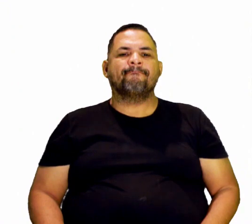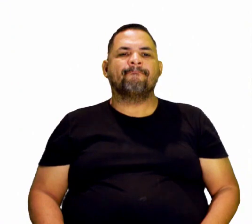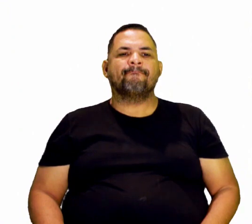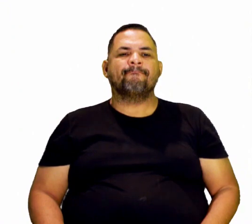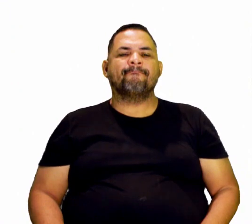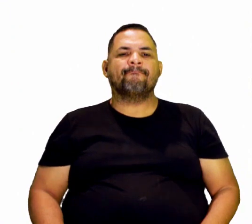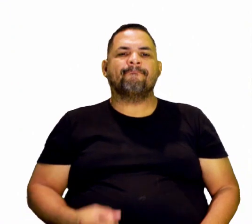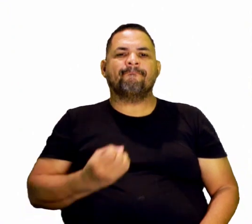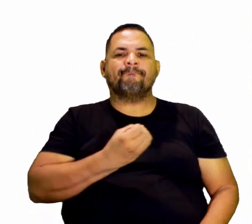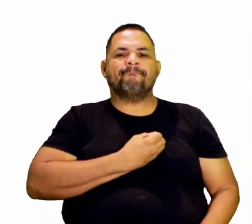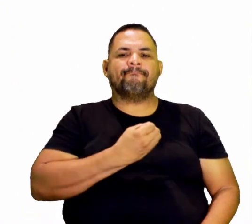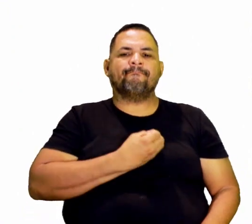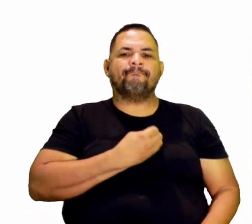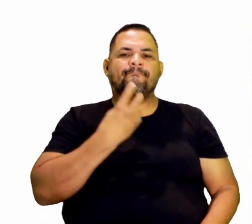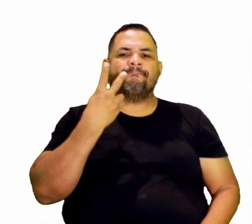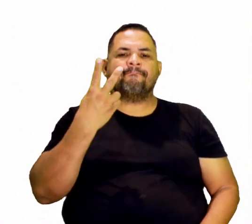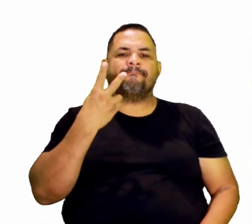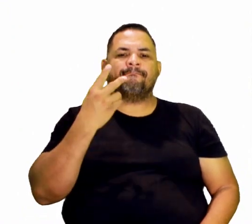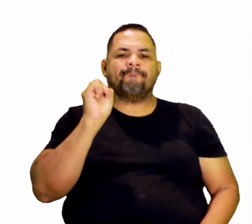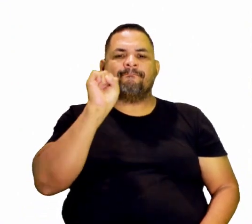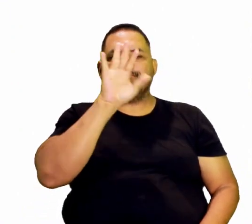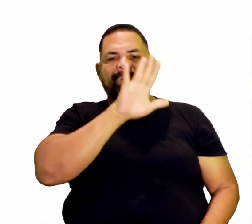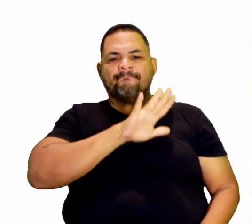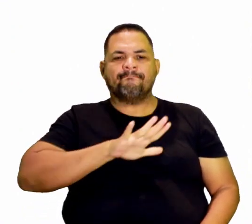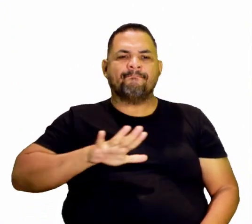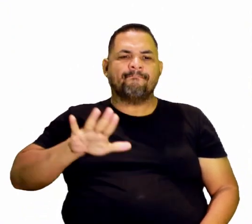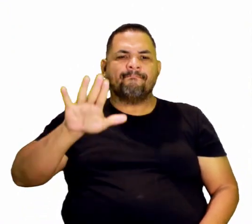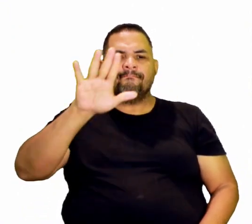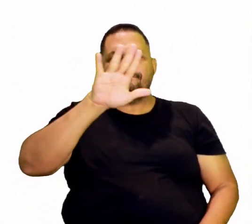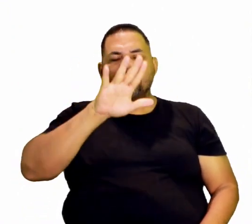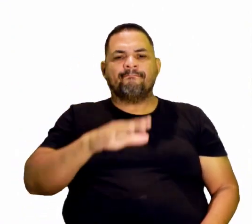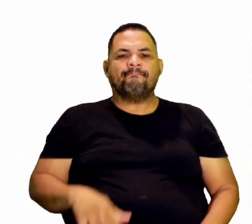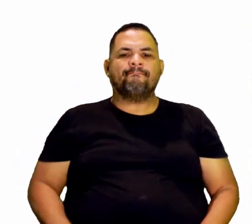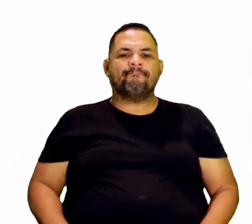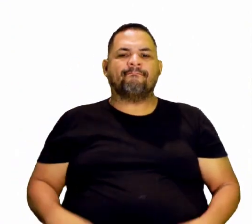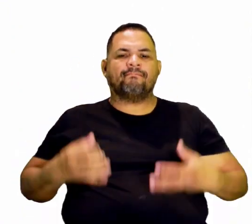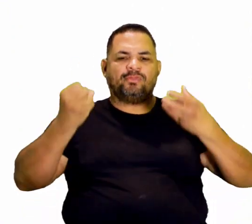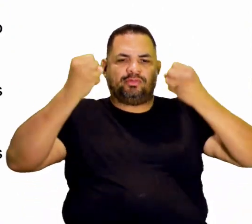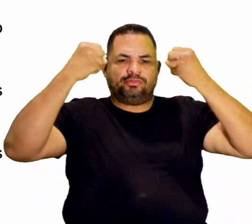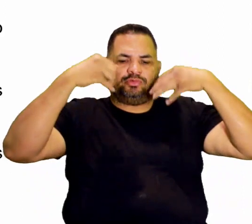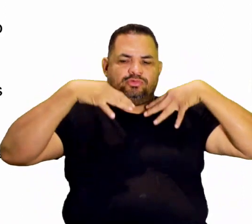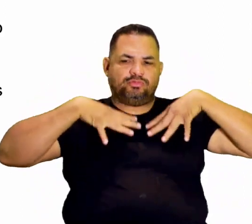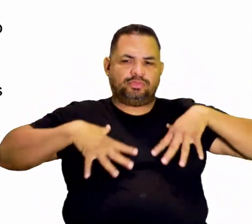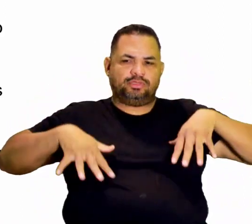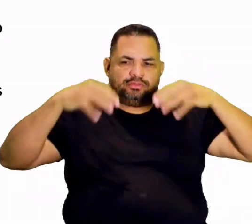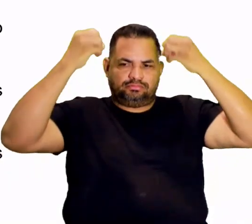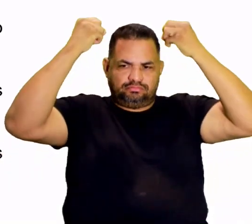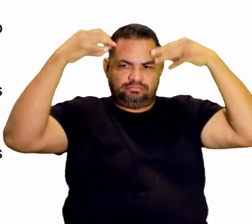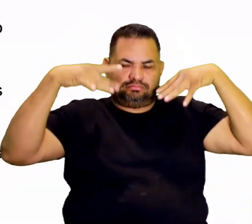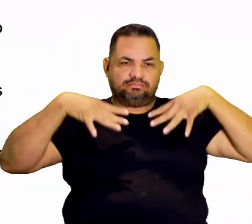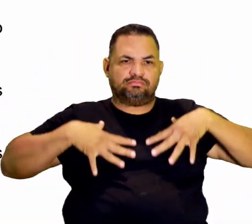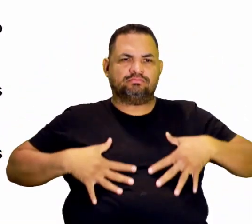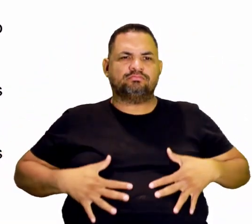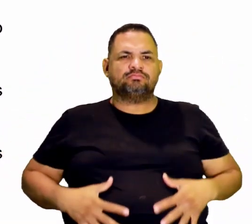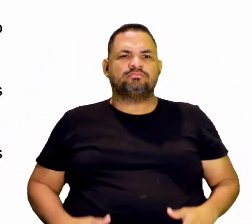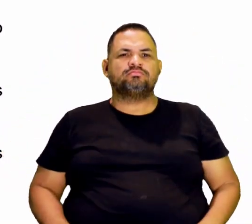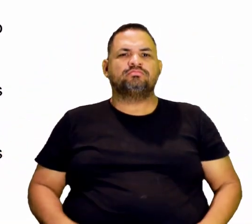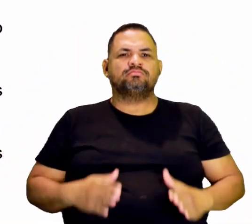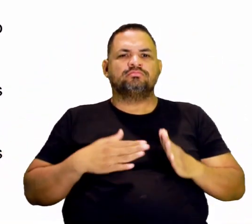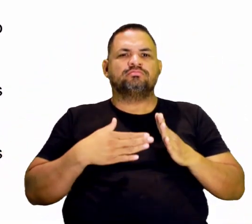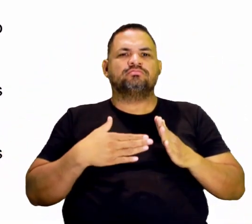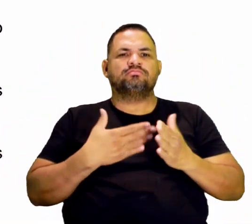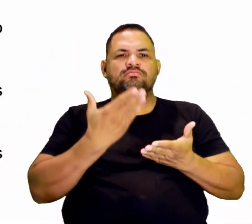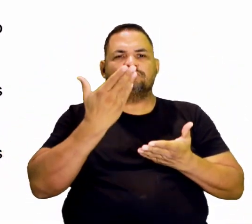Na questão de número 2, você observa aí essa imagem da pessoa se banhando, né? Então, a